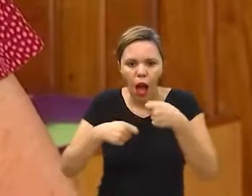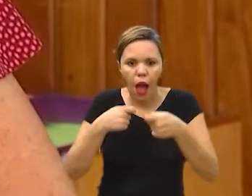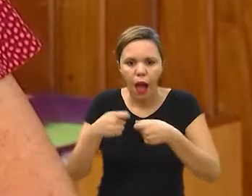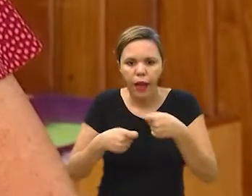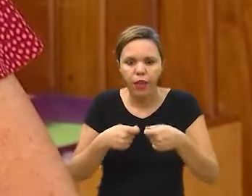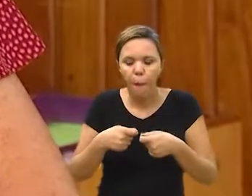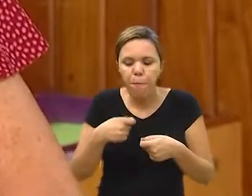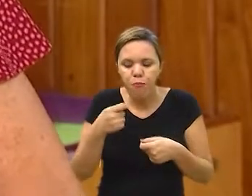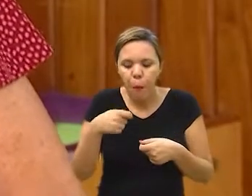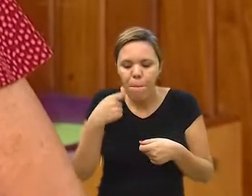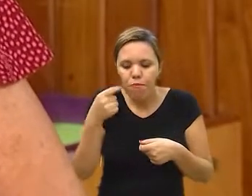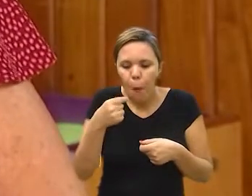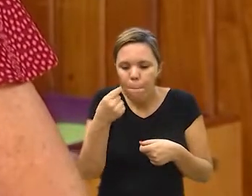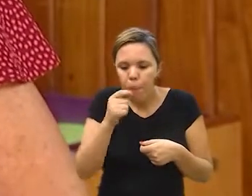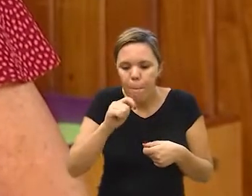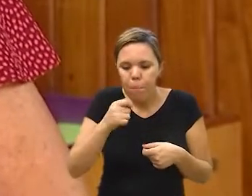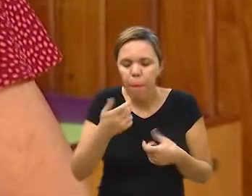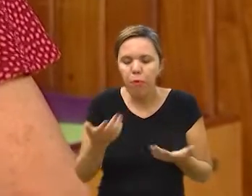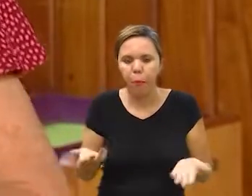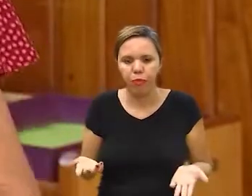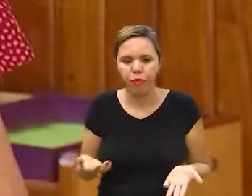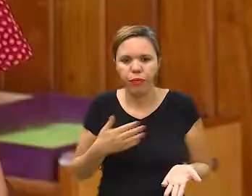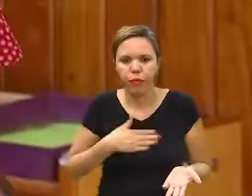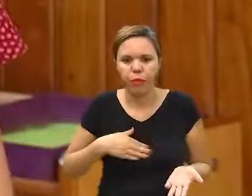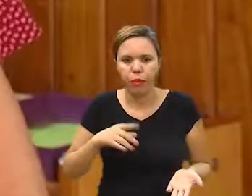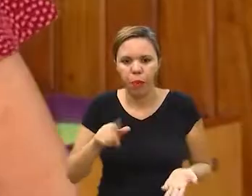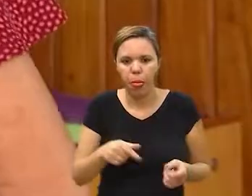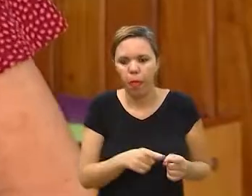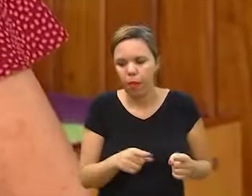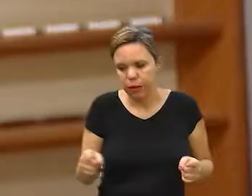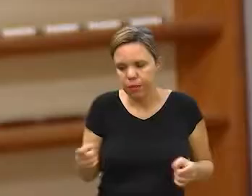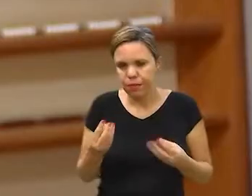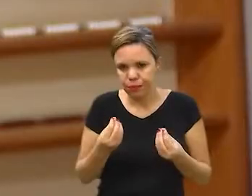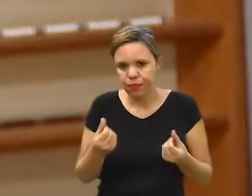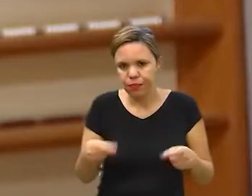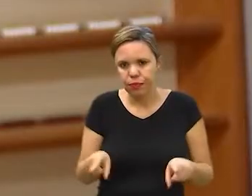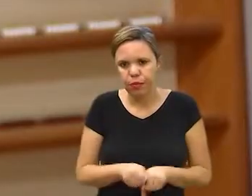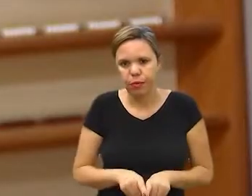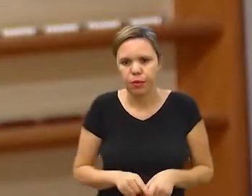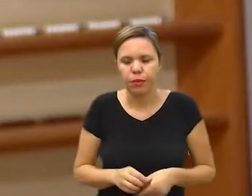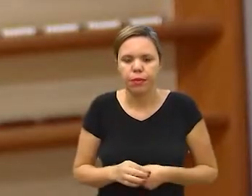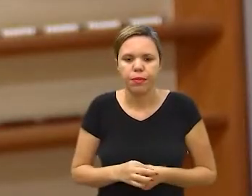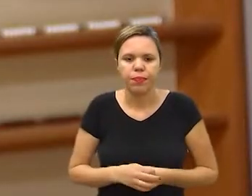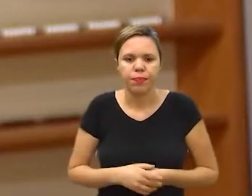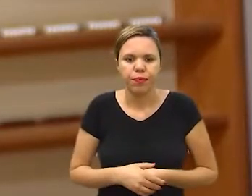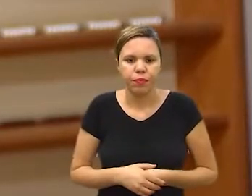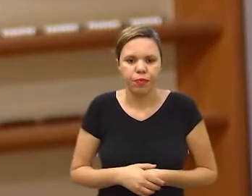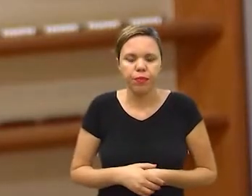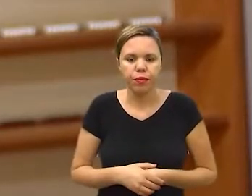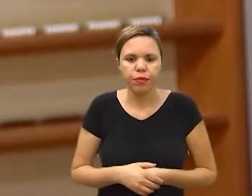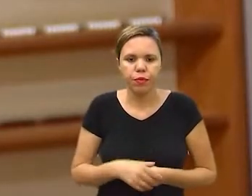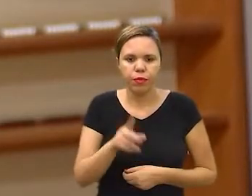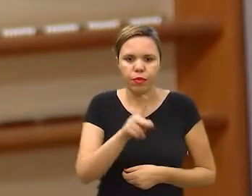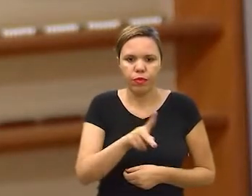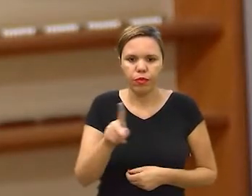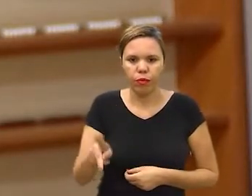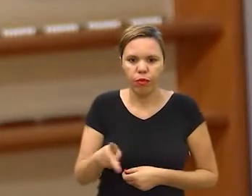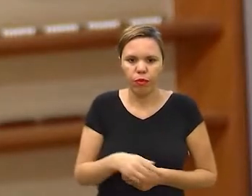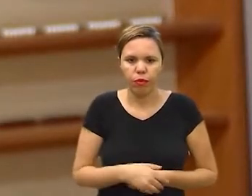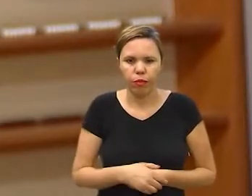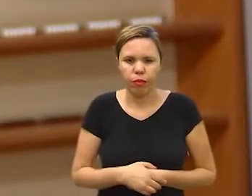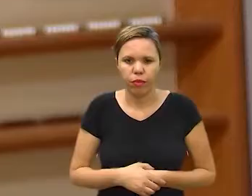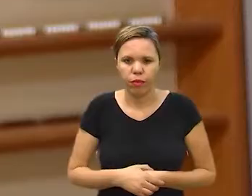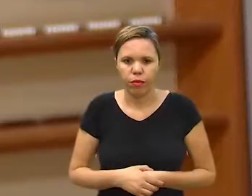comer com a boca fechada, ele gosta disso, é um período sensível também. E assim, o professor,